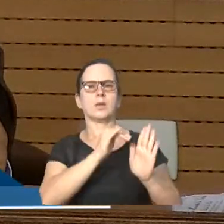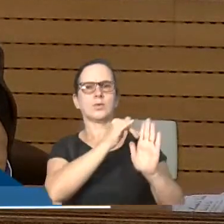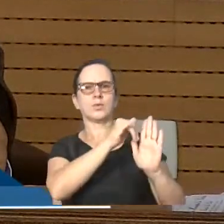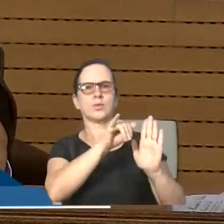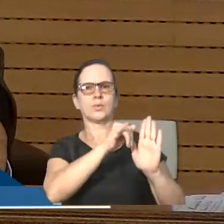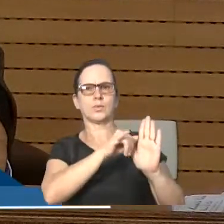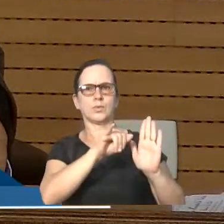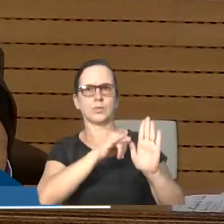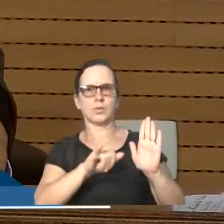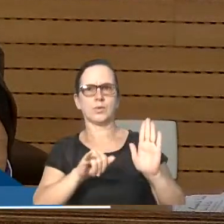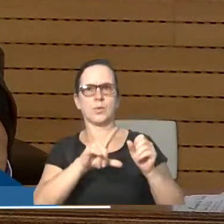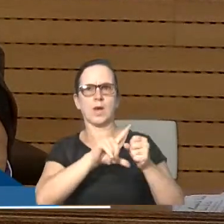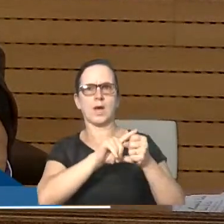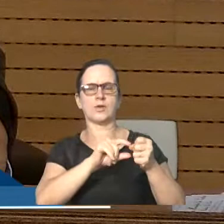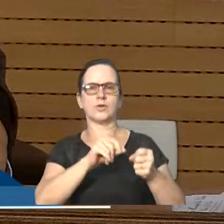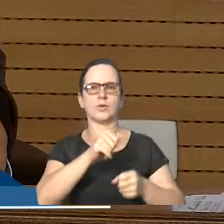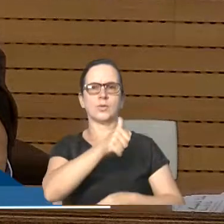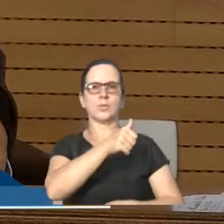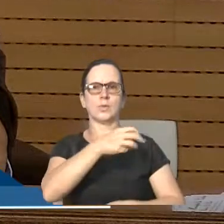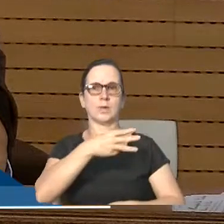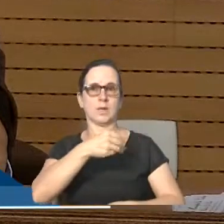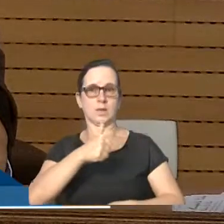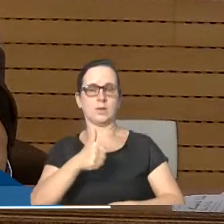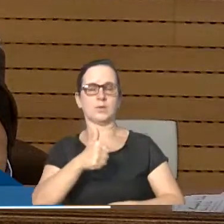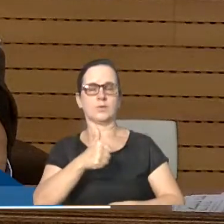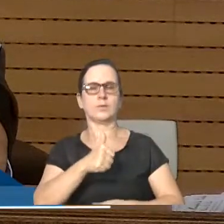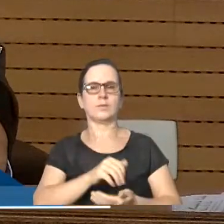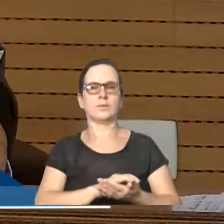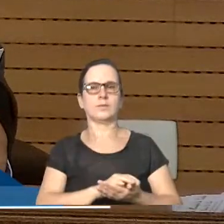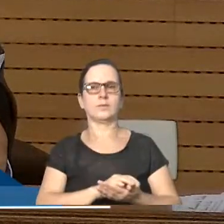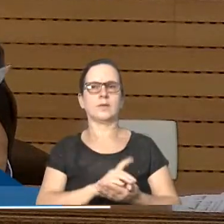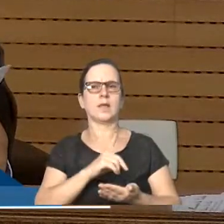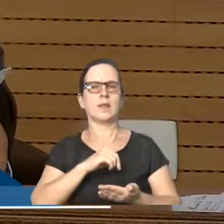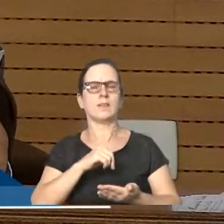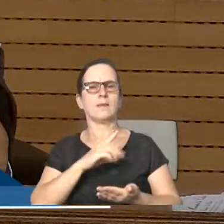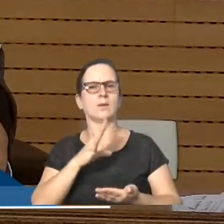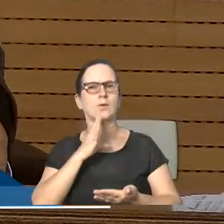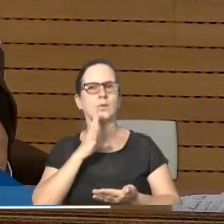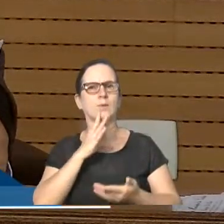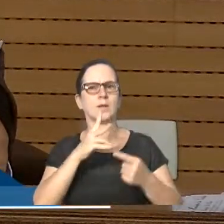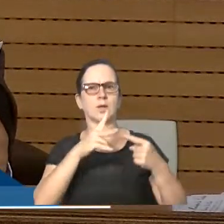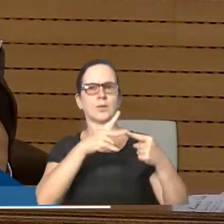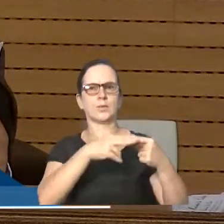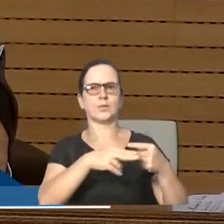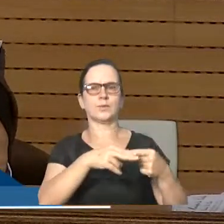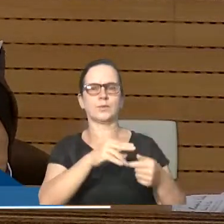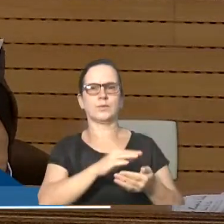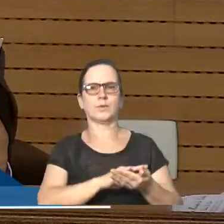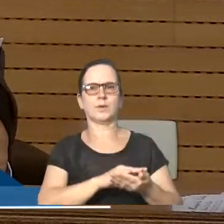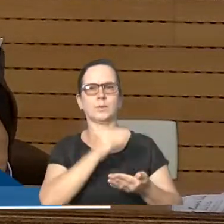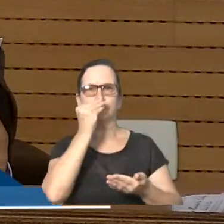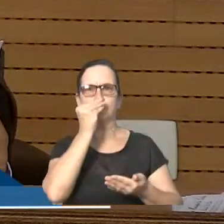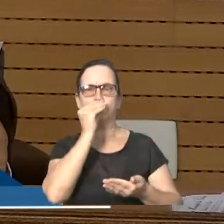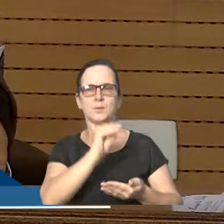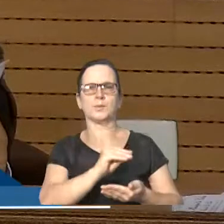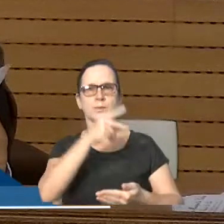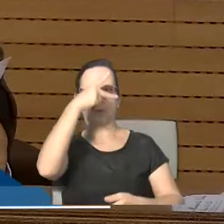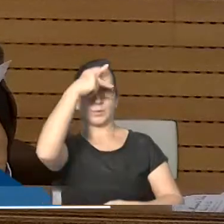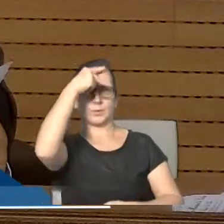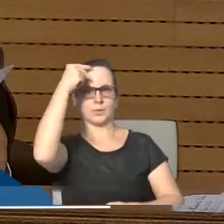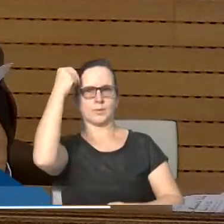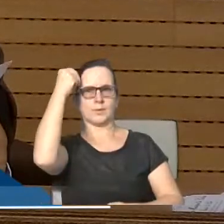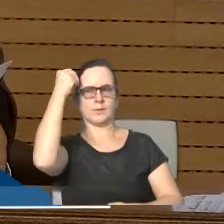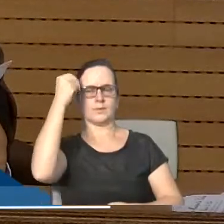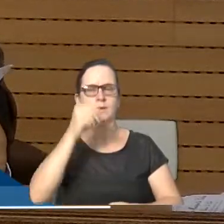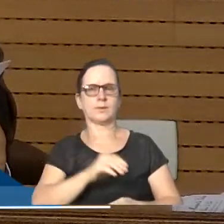pronunciamento, nos termos do artigo 131 do Regimento Interno desta Casa, tendo em vista o veto parcial aposto pelo excelentíssimo senhor